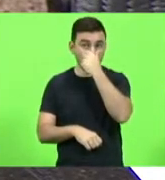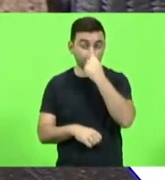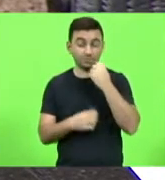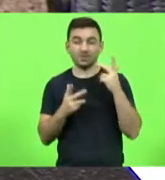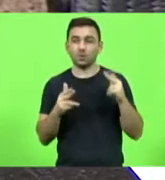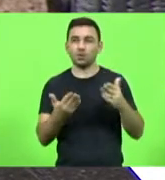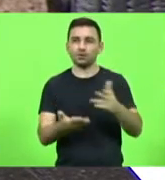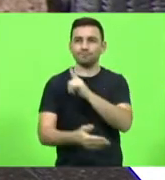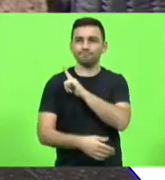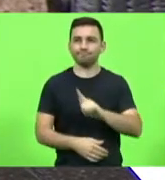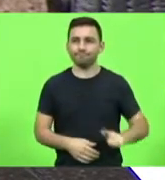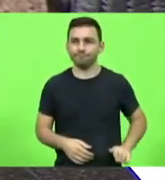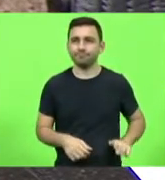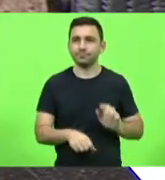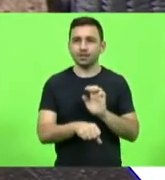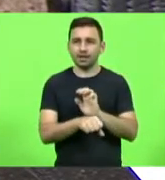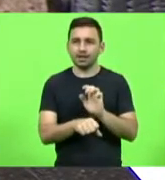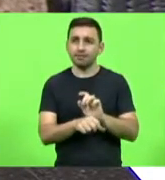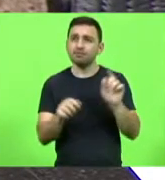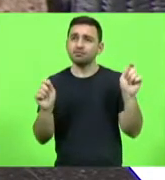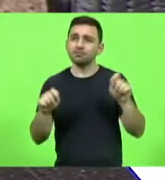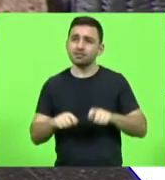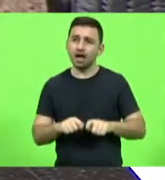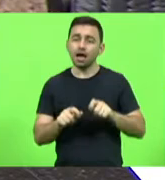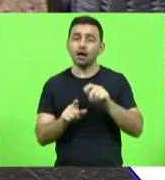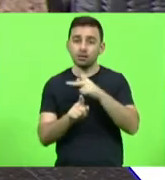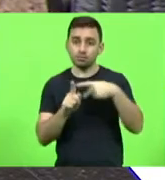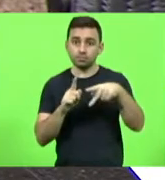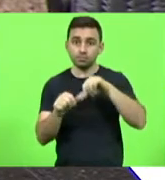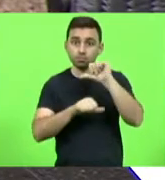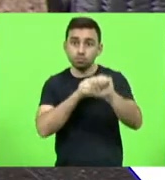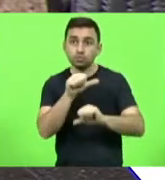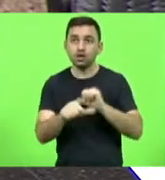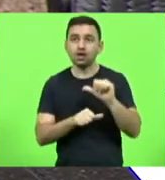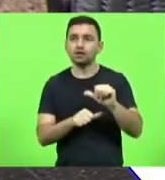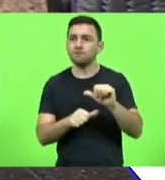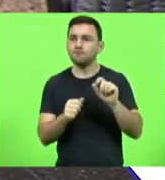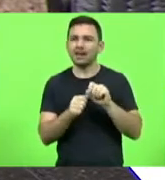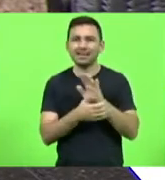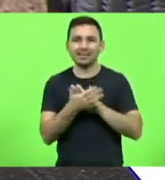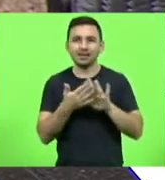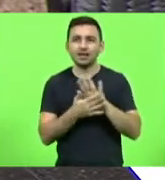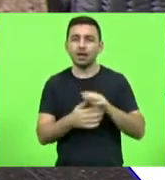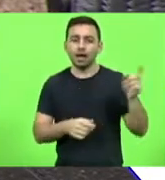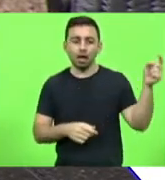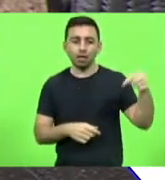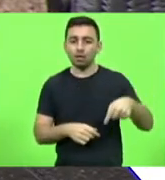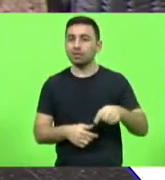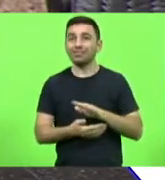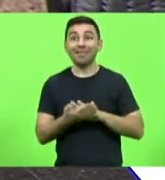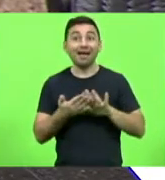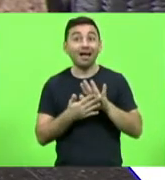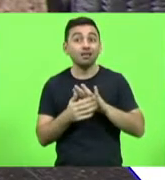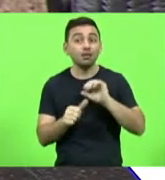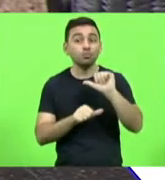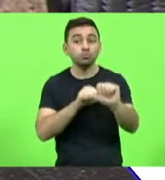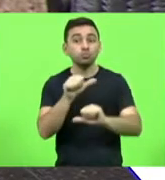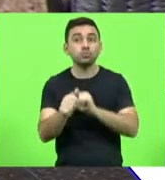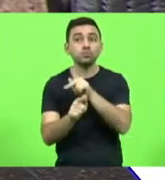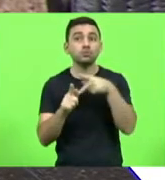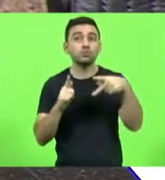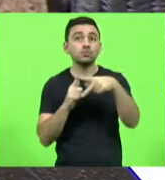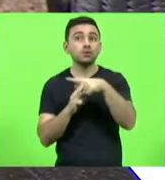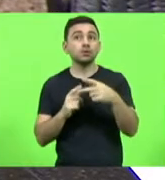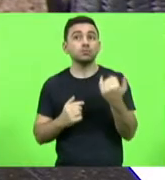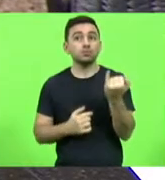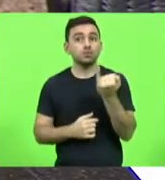Estado. O governo do Estado teve a oportunidade de fazer uma reforma da Previdência, não fez, não mandou para cá até agora essa reforma da Previdência, que vale